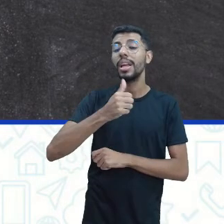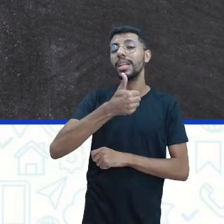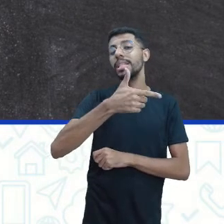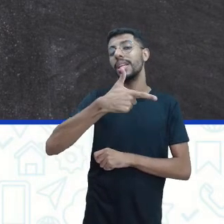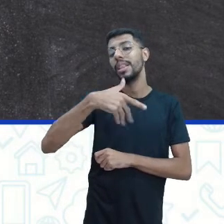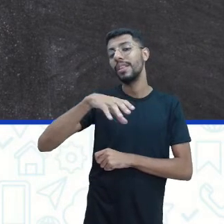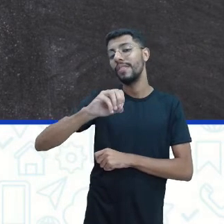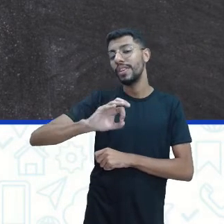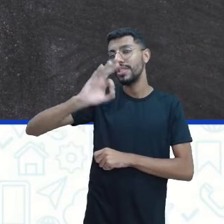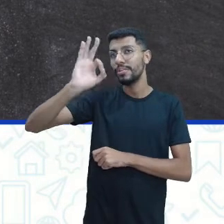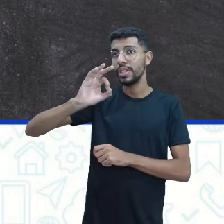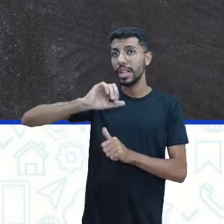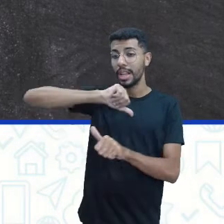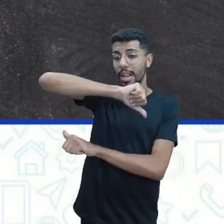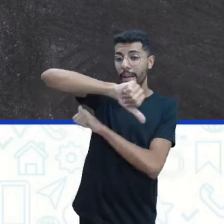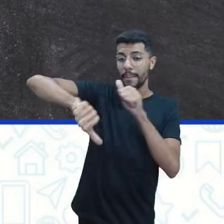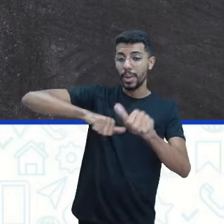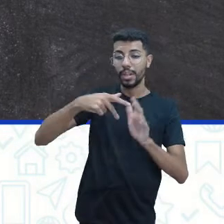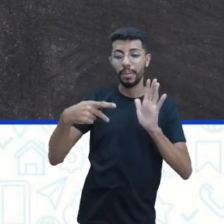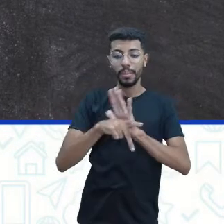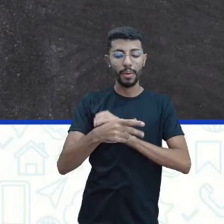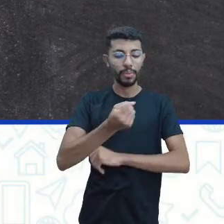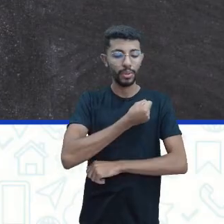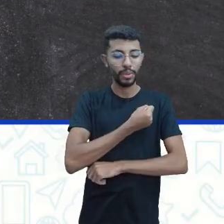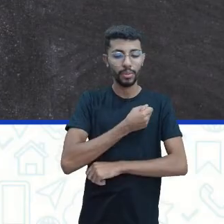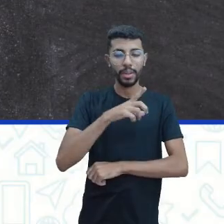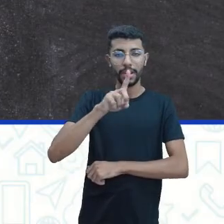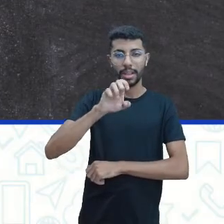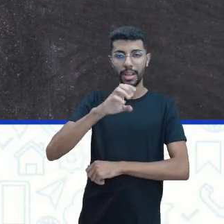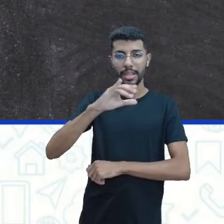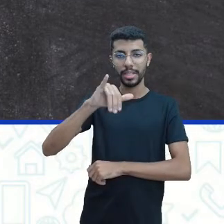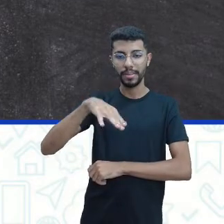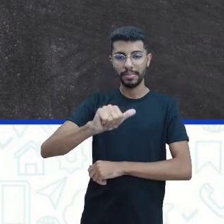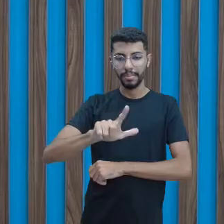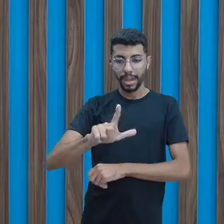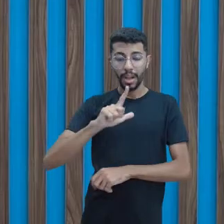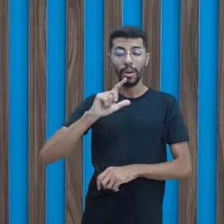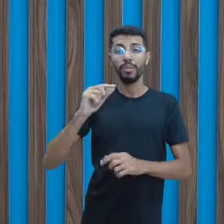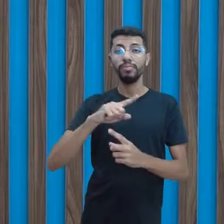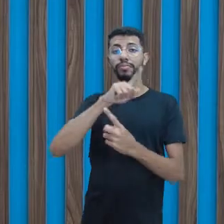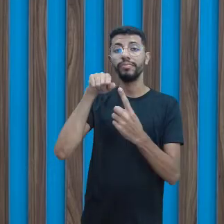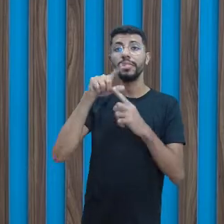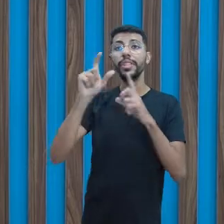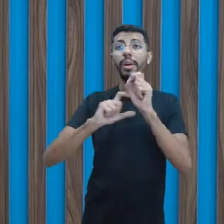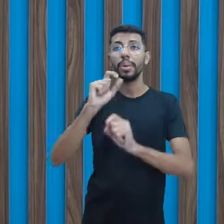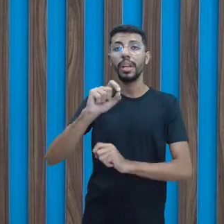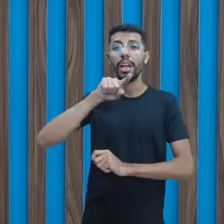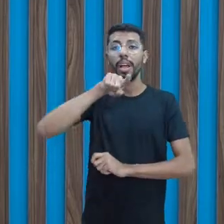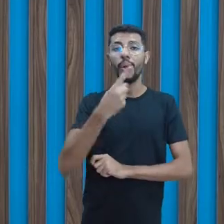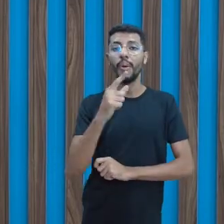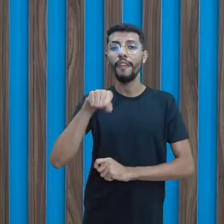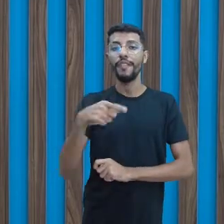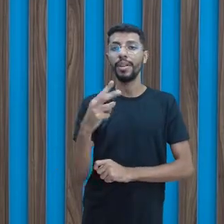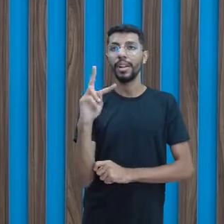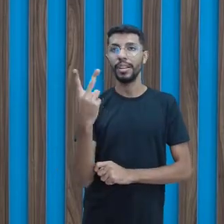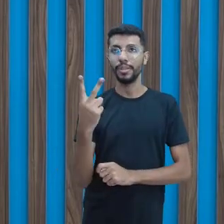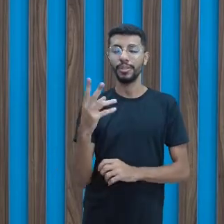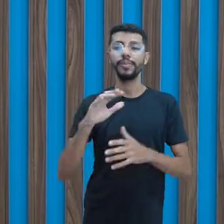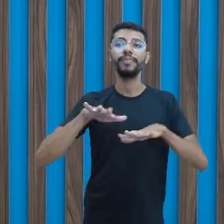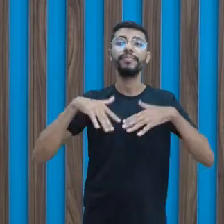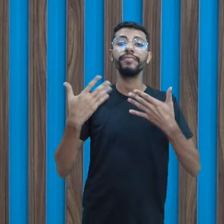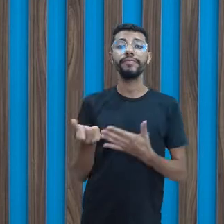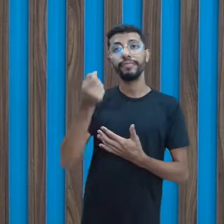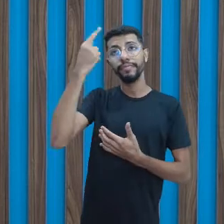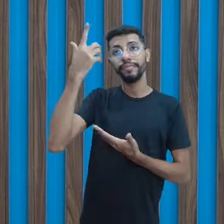transformando em número decimal fica 1,2. Tá, joia? Devinho, volta para mim que eu estou bonito hoje. Então, essa